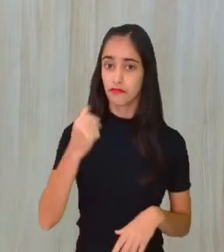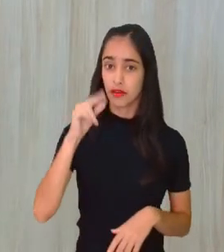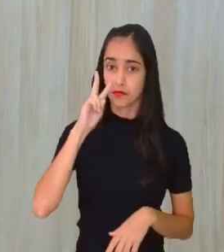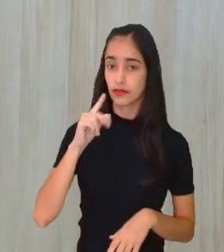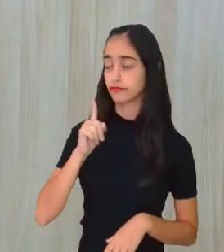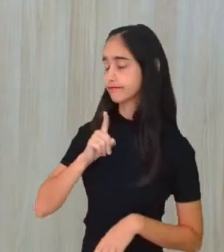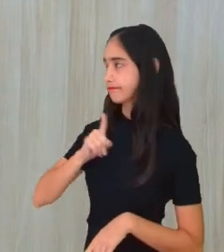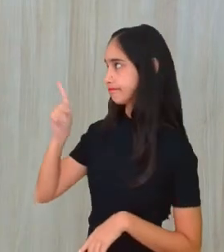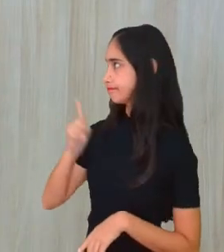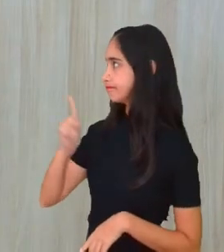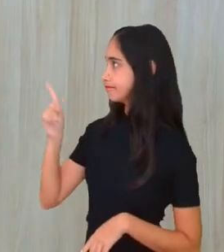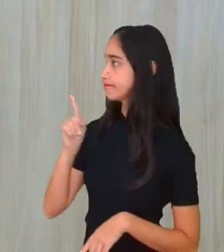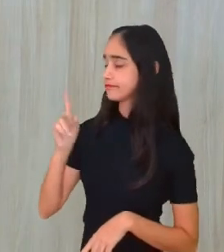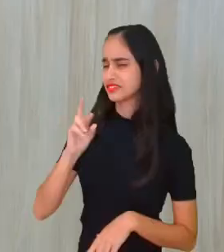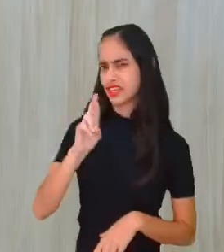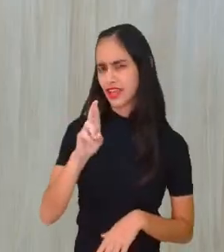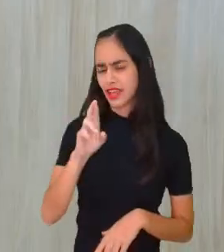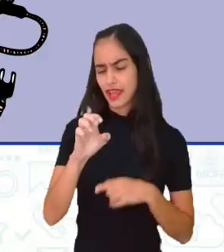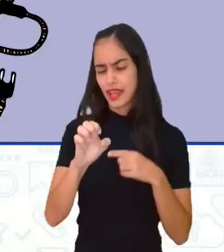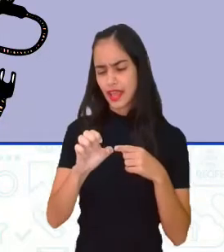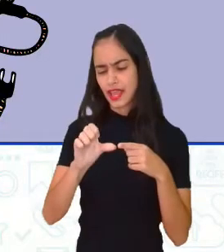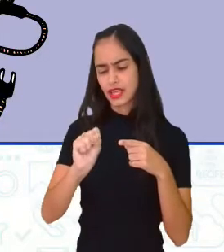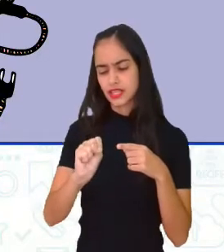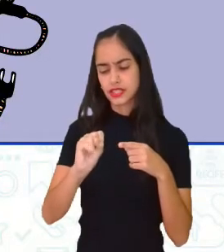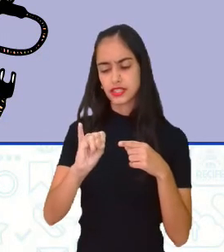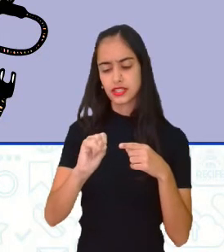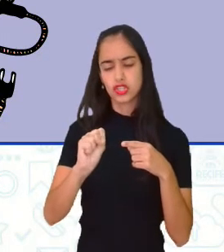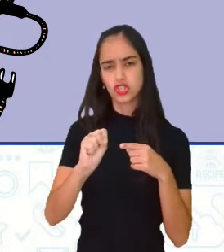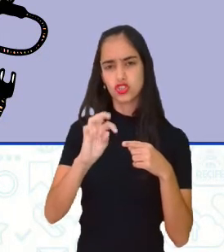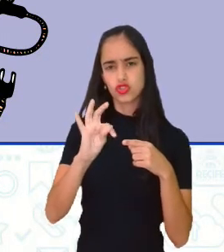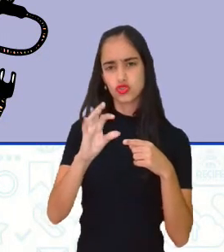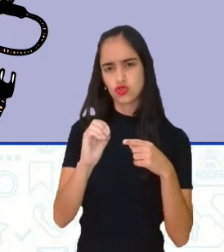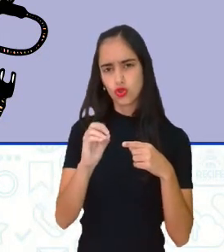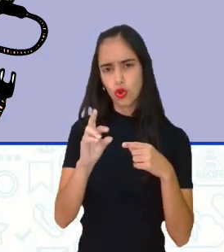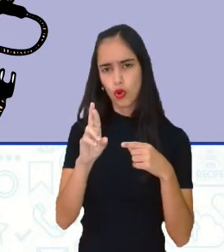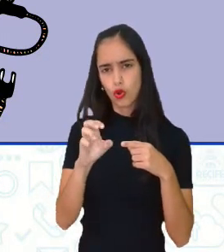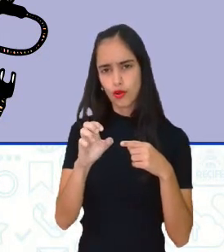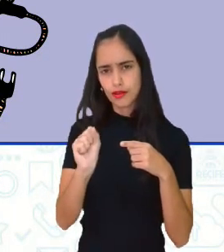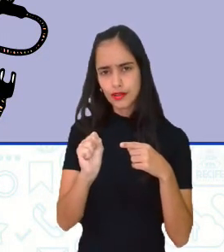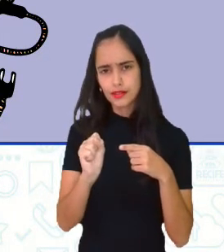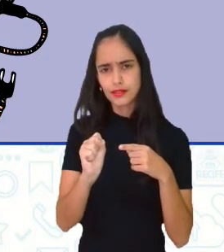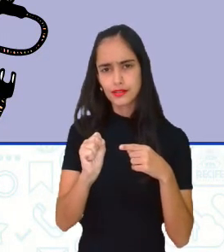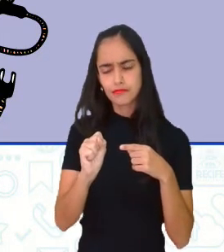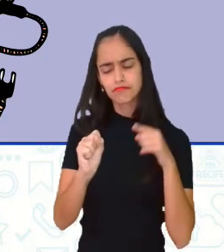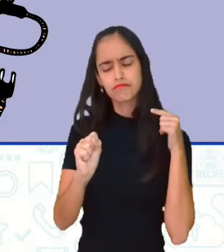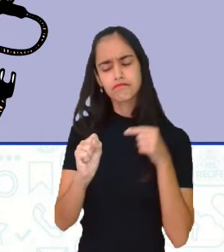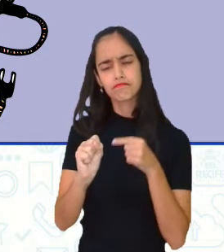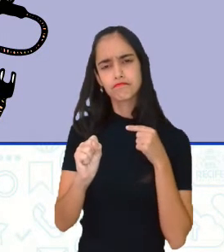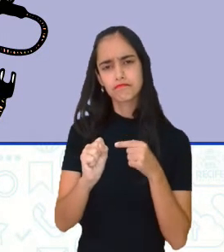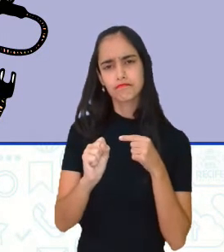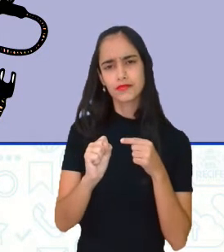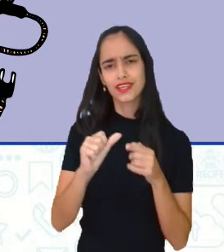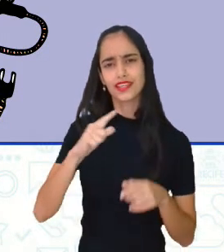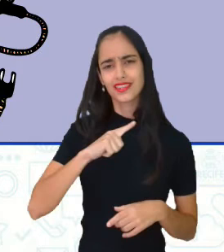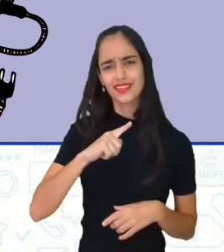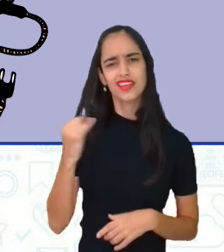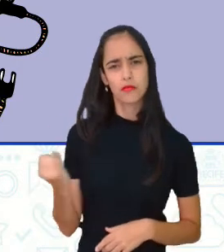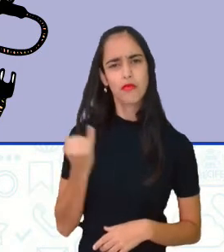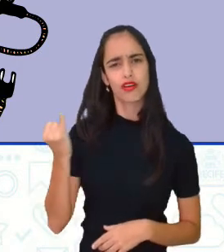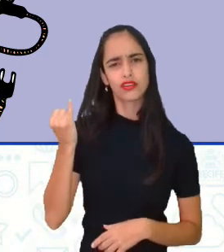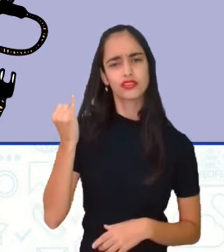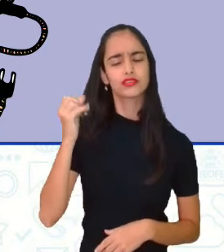resistores. Ah, meu Deus, o que são resistores? Ele tem importância nos equipamentos? Sim, pessoal. Então,